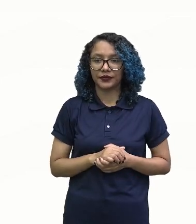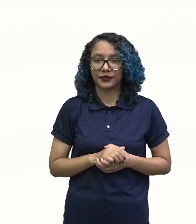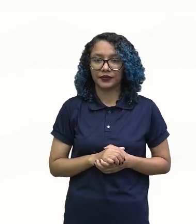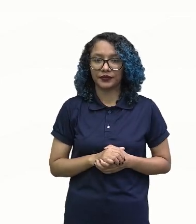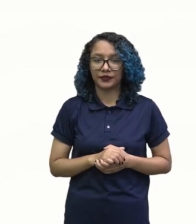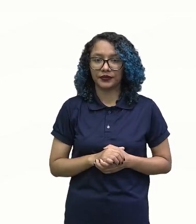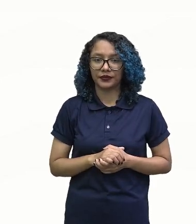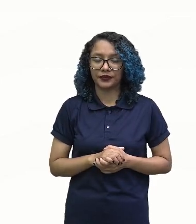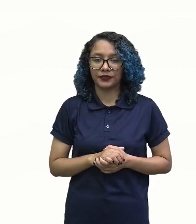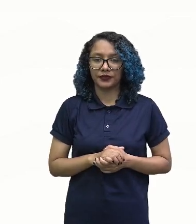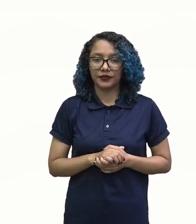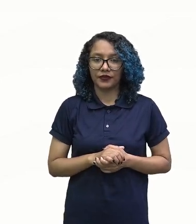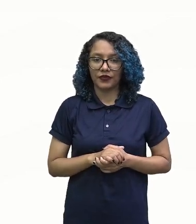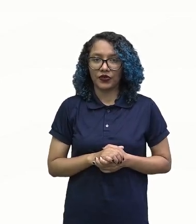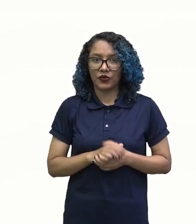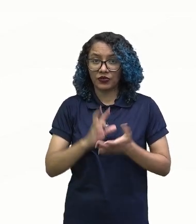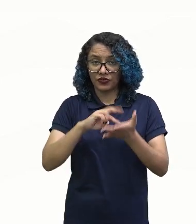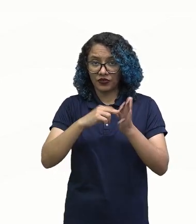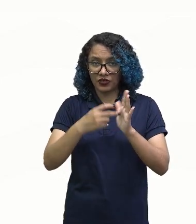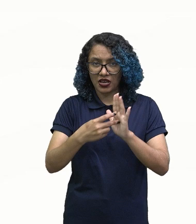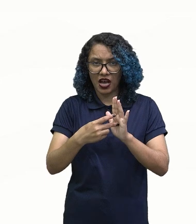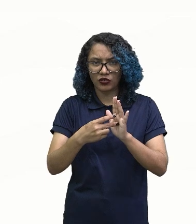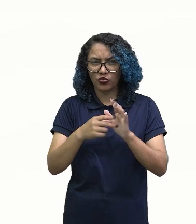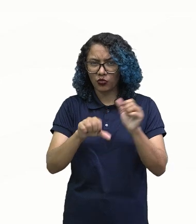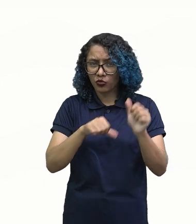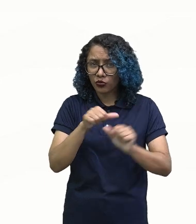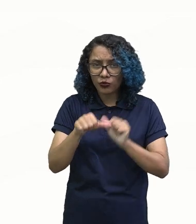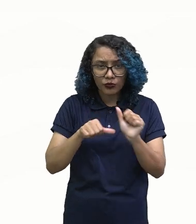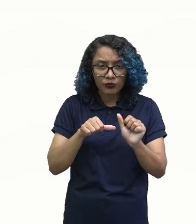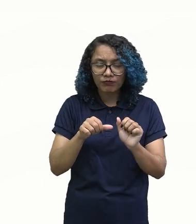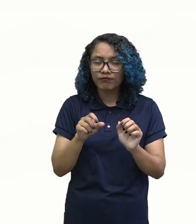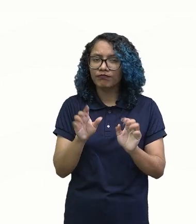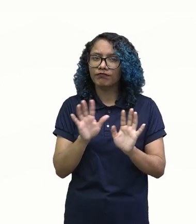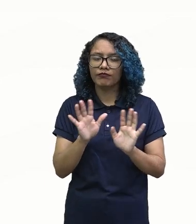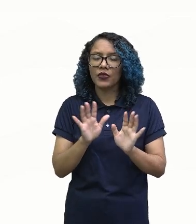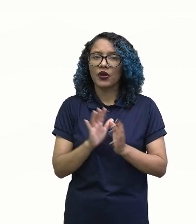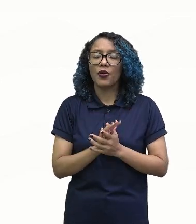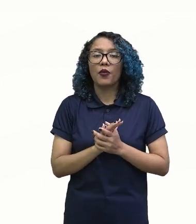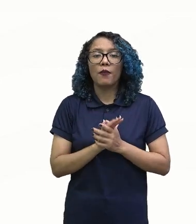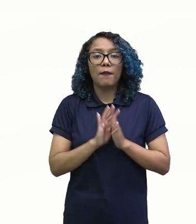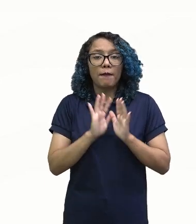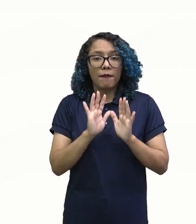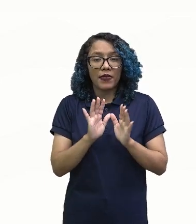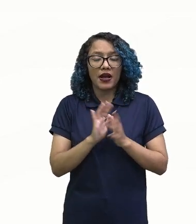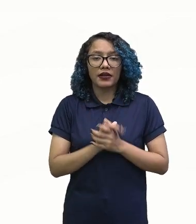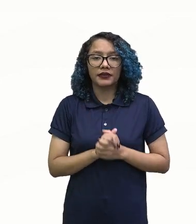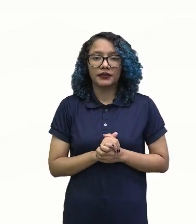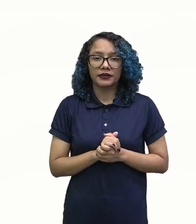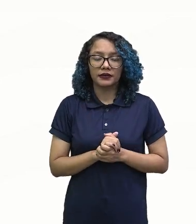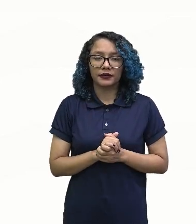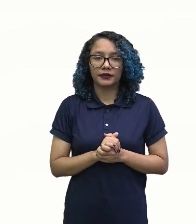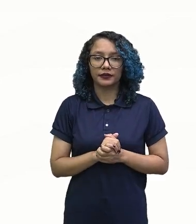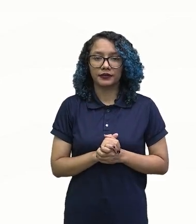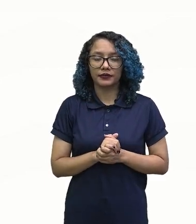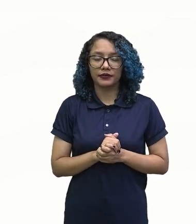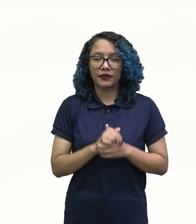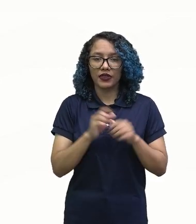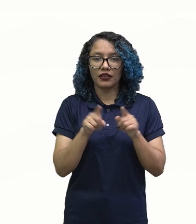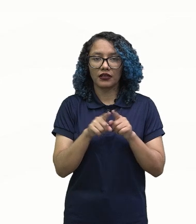Perdeu o sentido? Não, não perdeu. Mas ela está fazendo referência